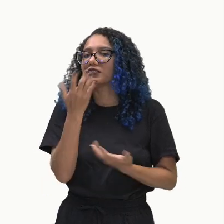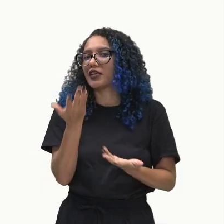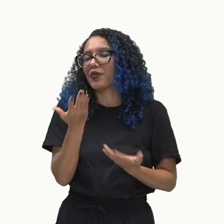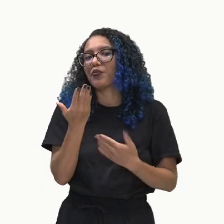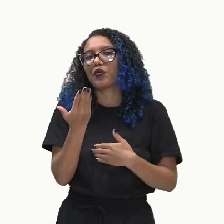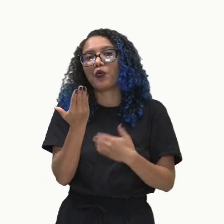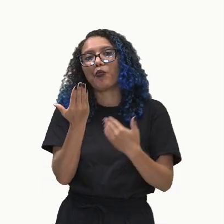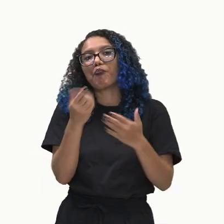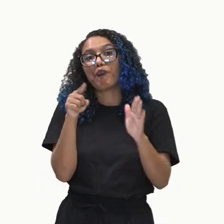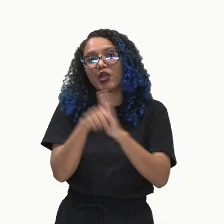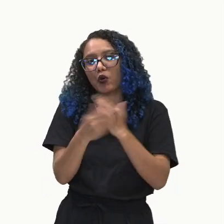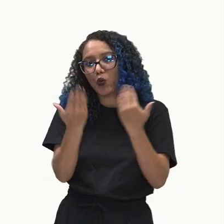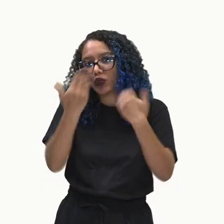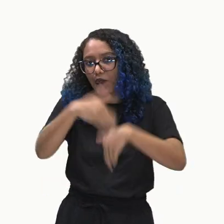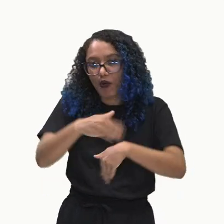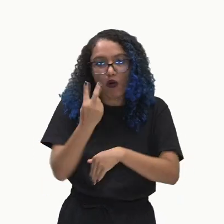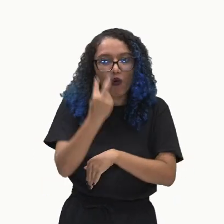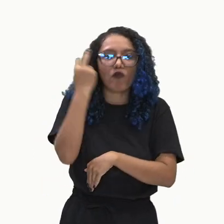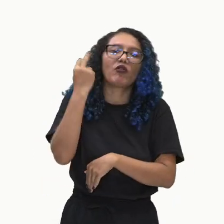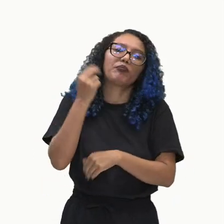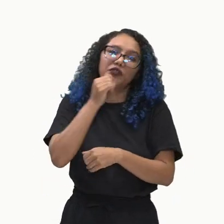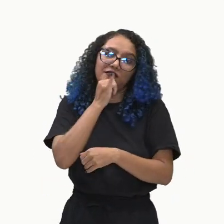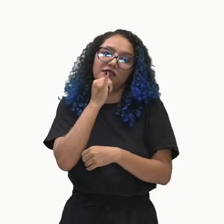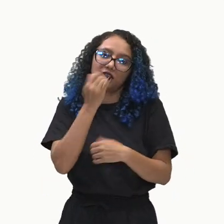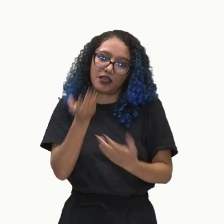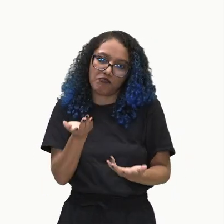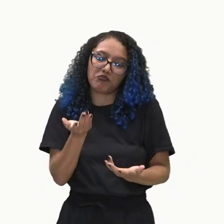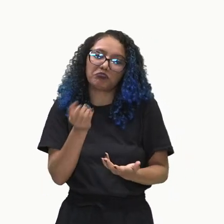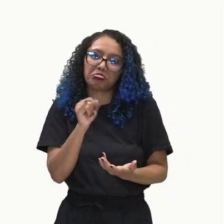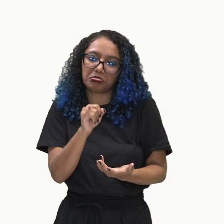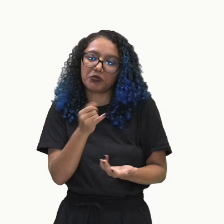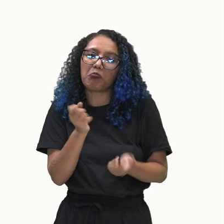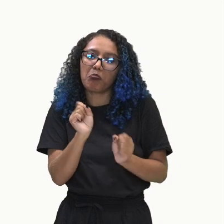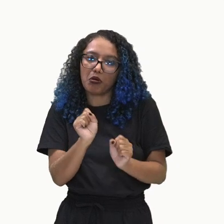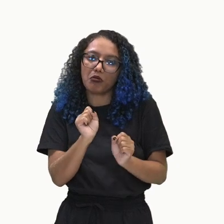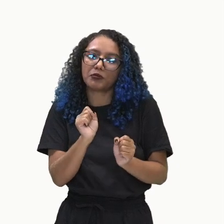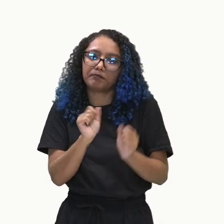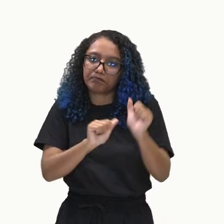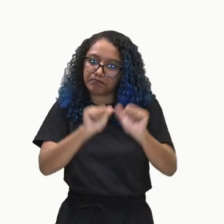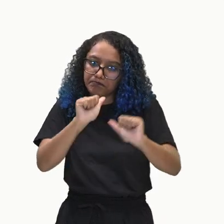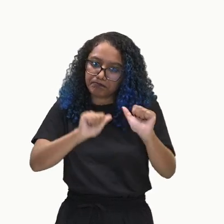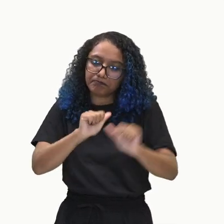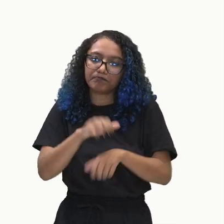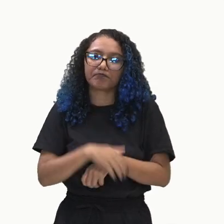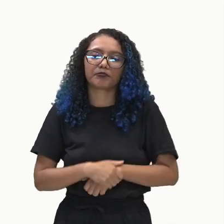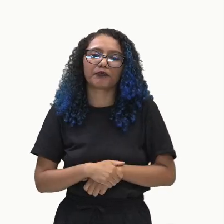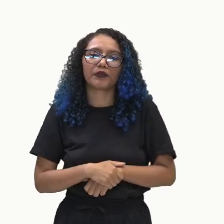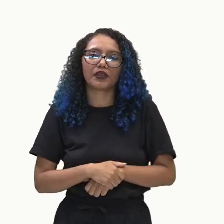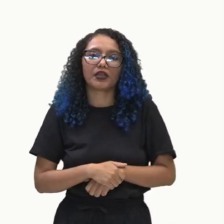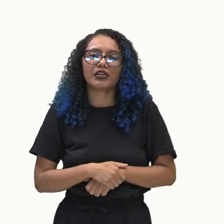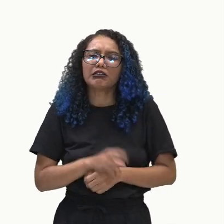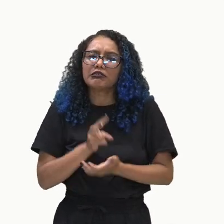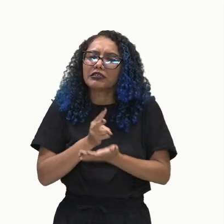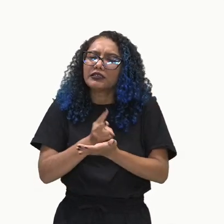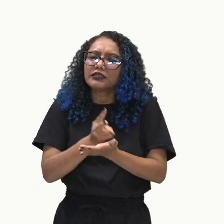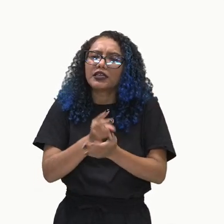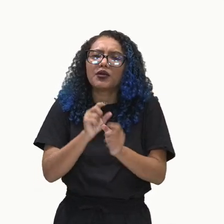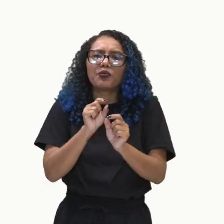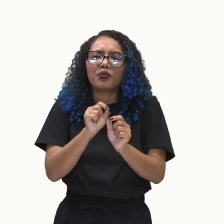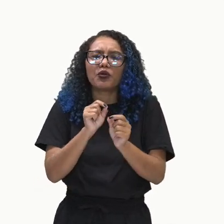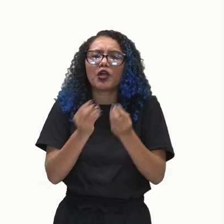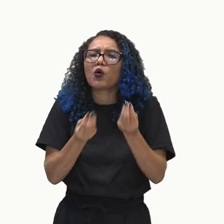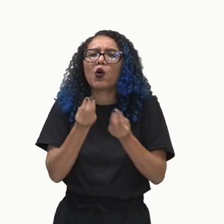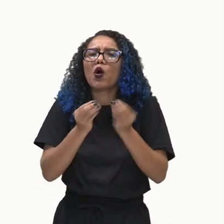de vestibular, né, uma questão de avaliação externa. Eu vou sempre ter uma disposição da